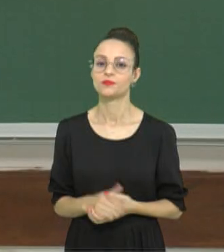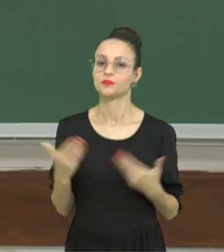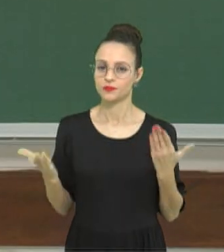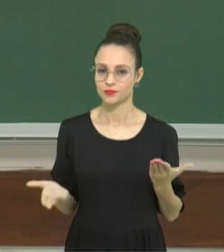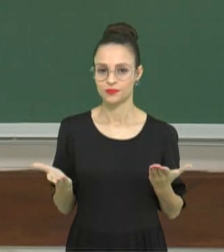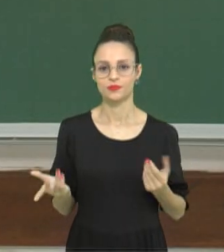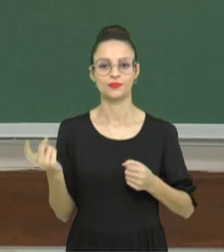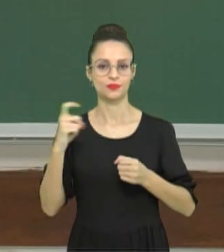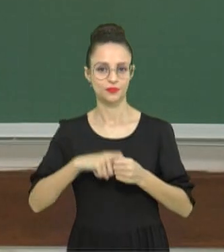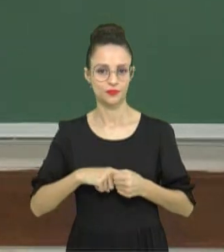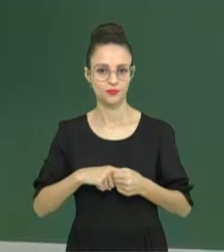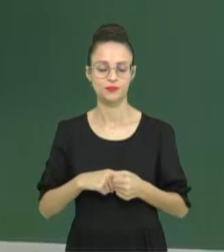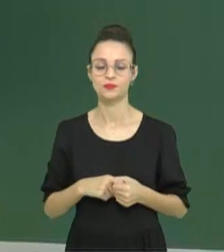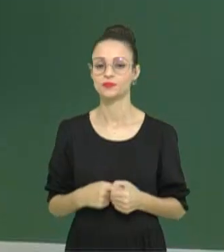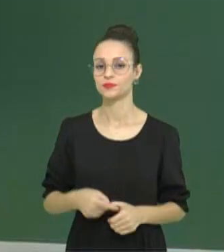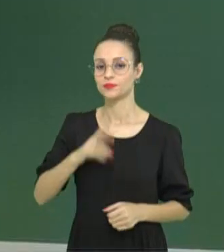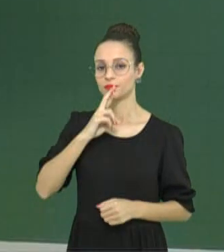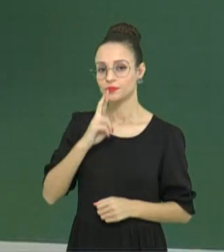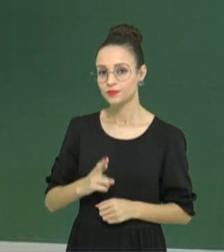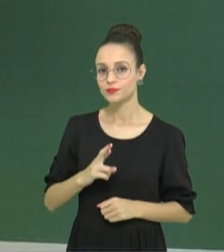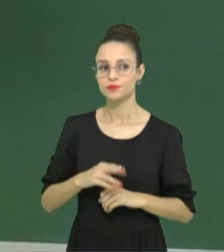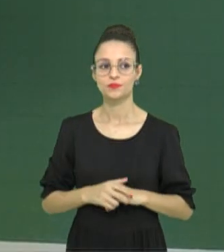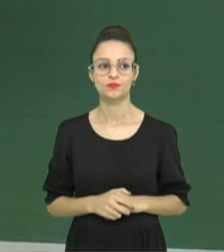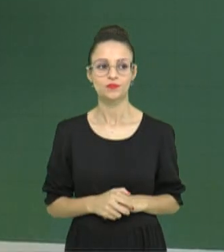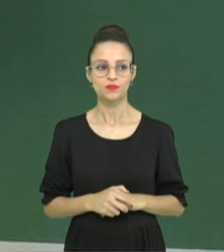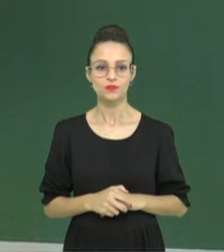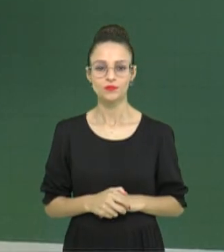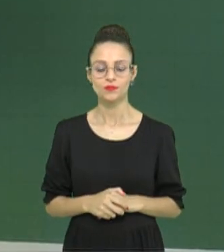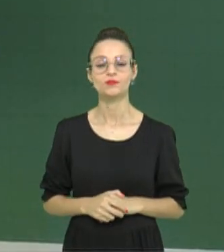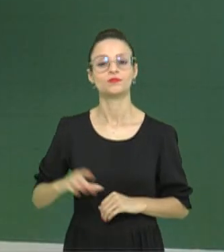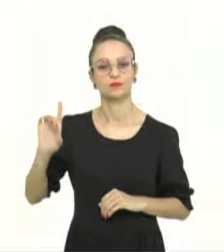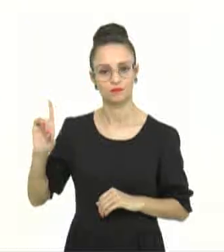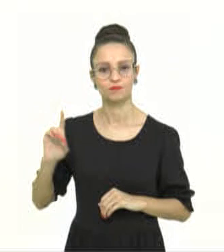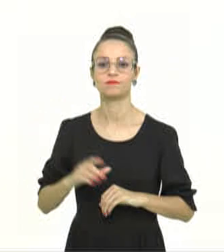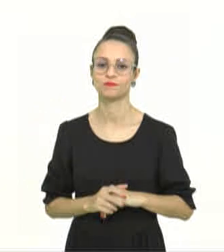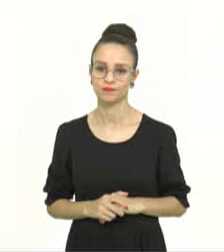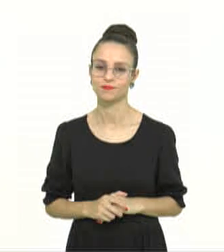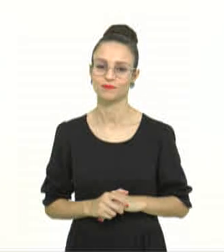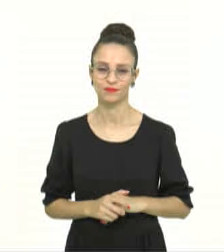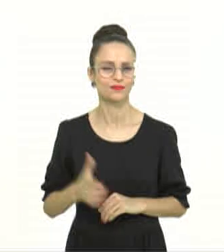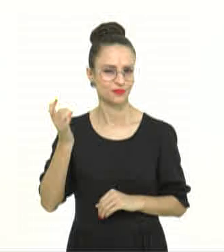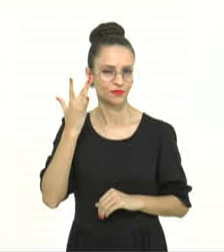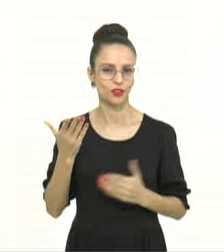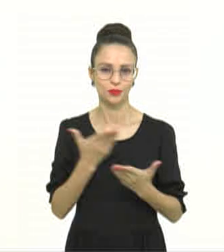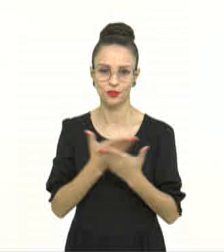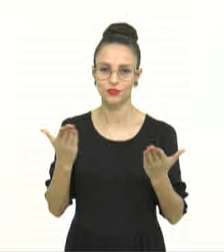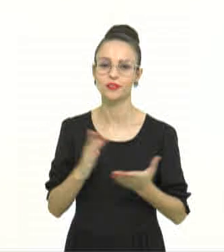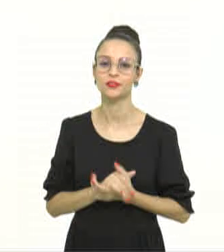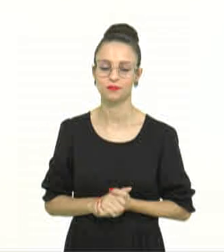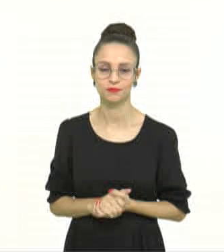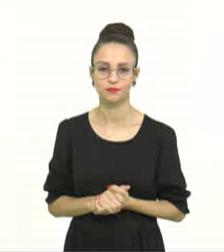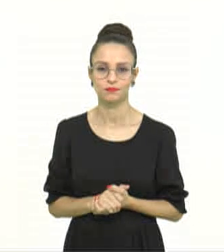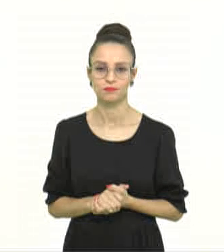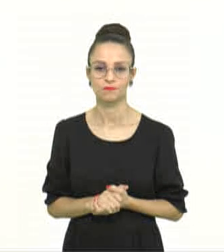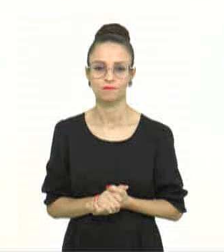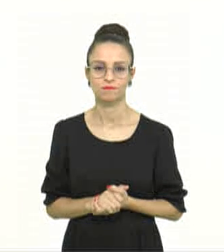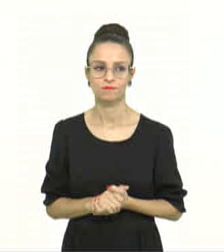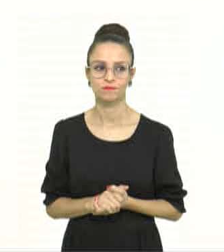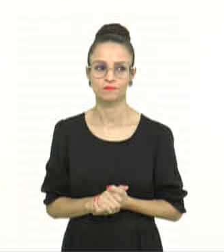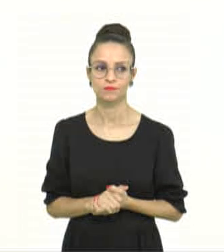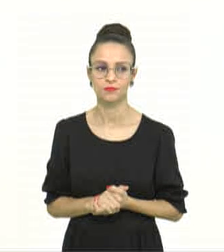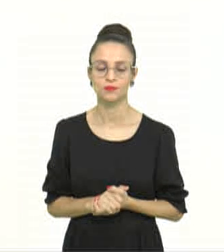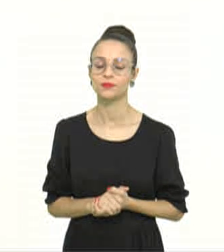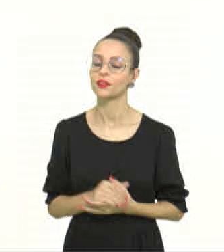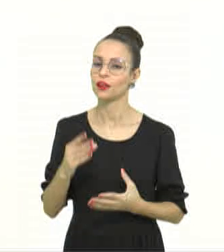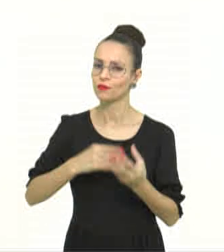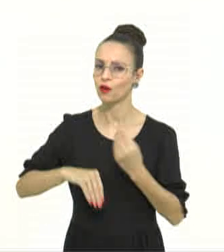Muito bem, estamos de volta. E a resposta, alternativa D, né? Essa eu deixei um pouco mais fácil para vocês. Então, ele